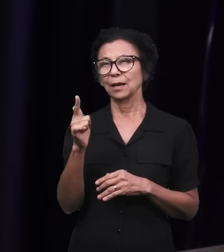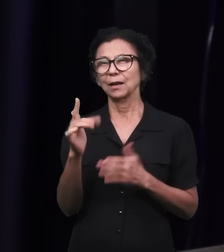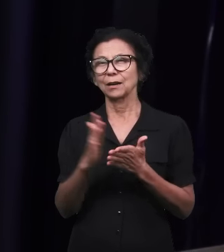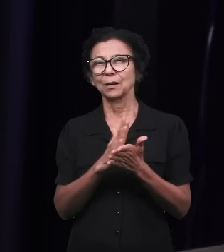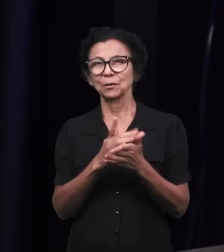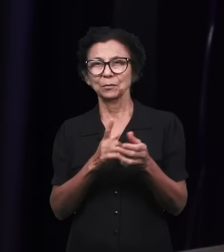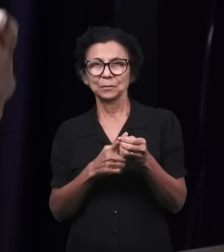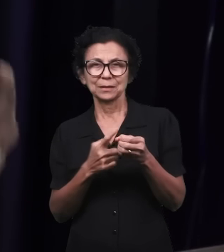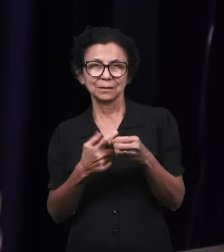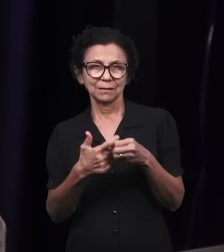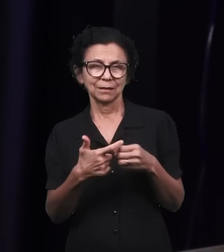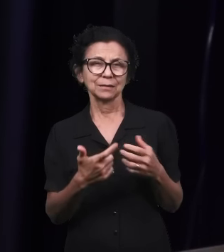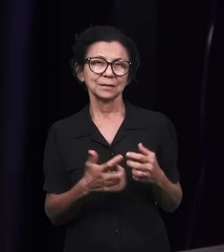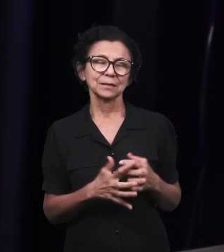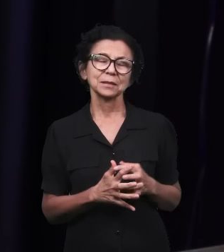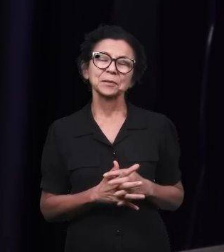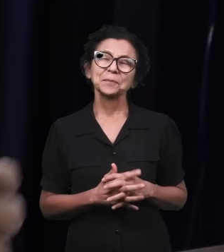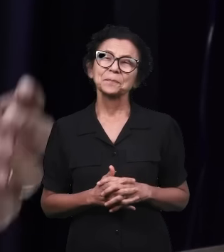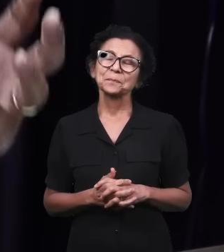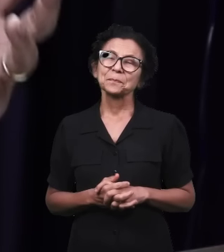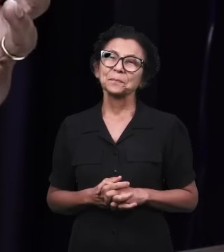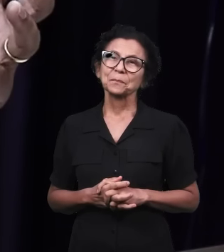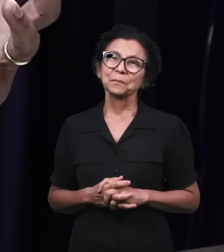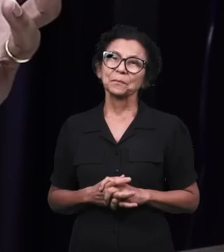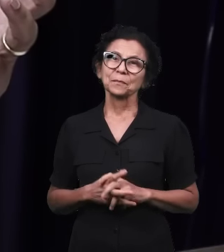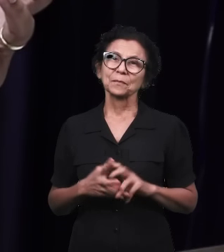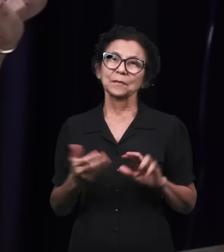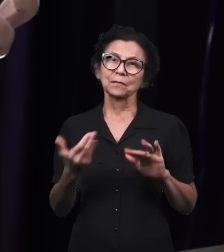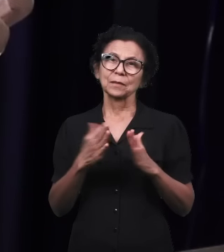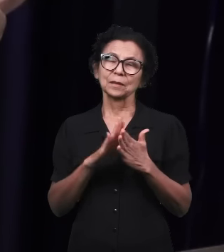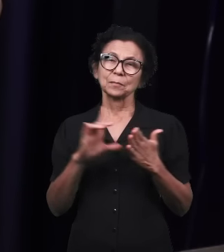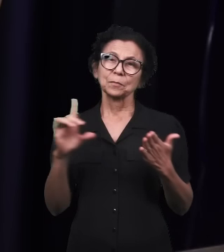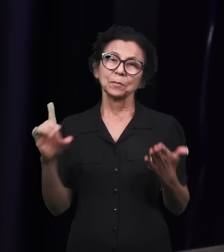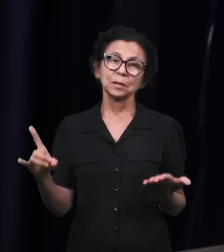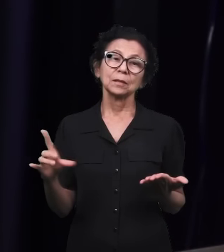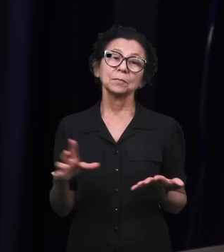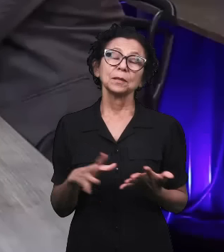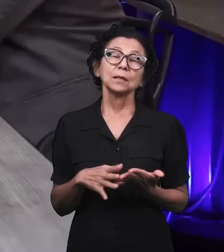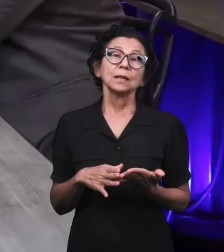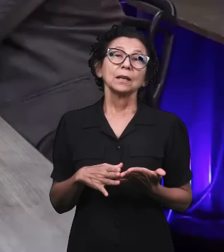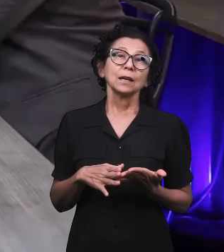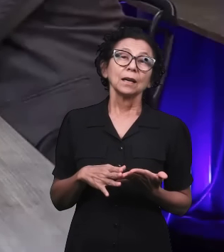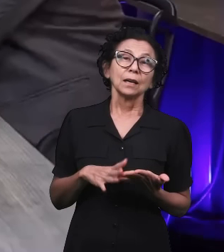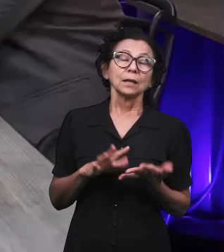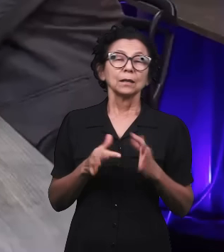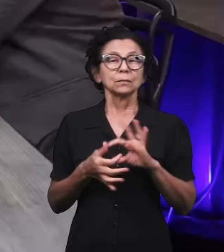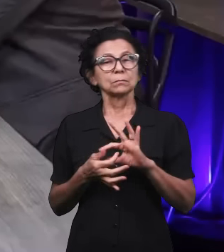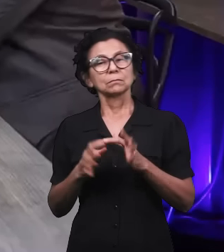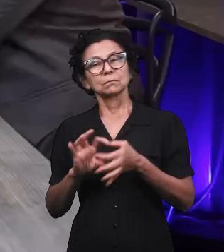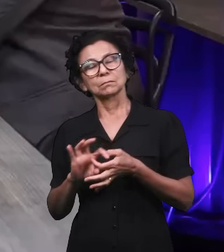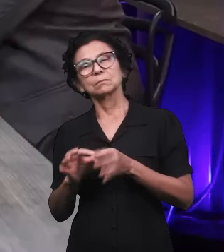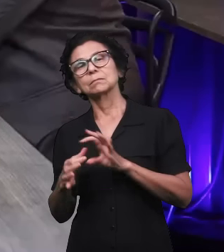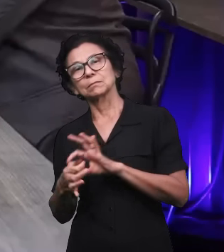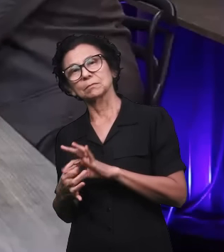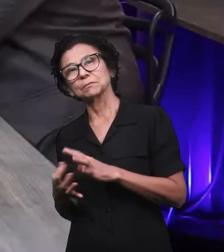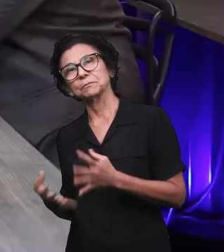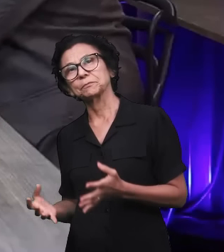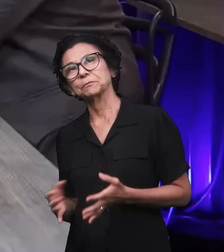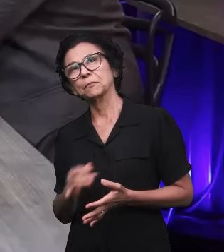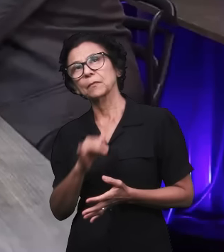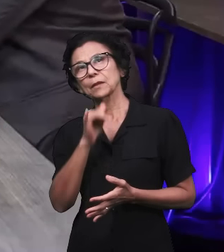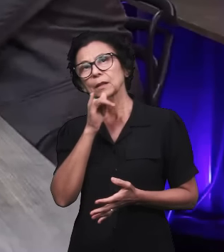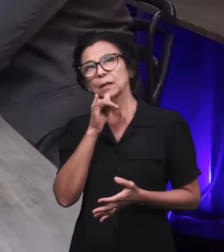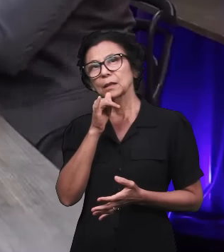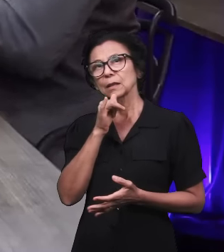abordamos e citamos na Bíblia, para nos contextualizar, né? Nós vemos o exemplo Nazaré, foi